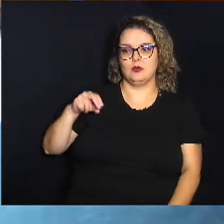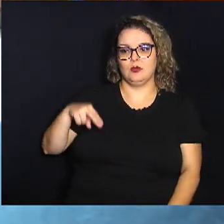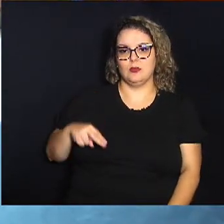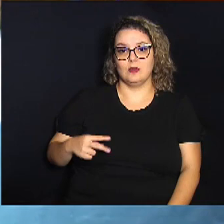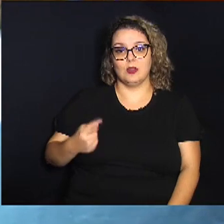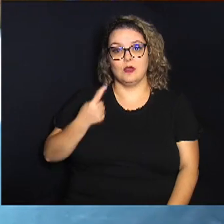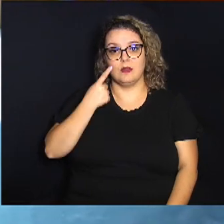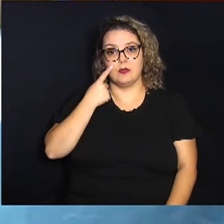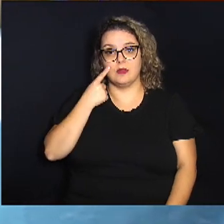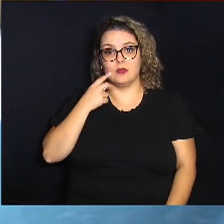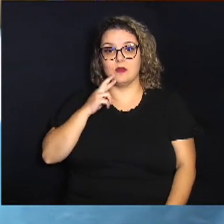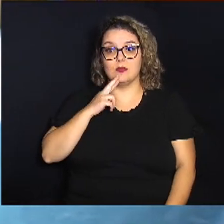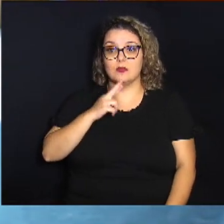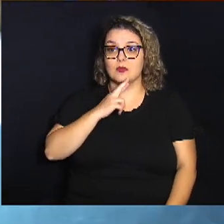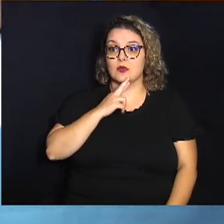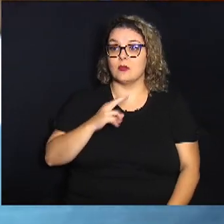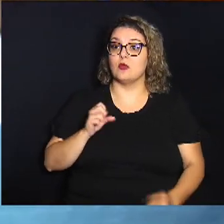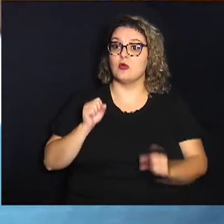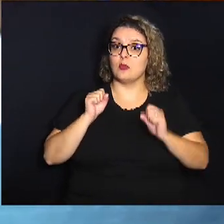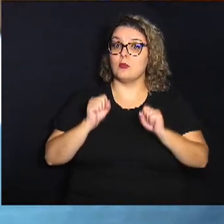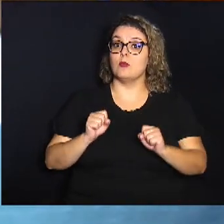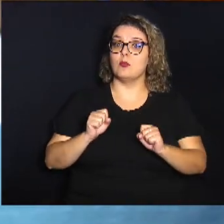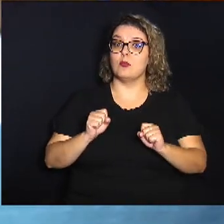o restaurante, ele pode ter